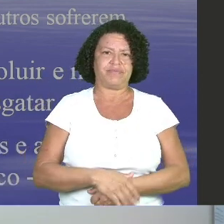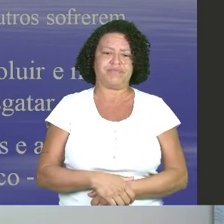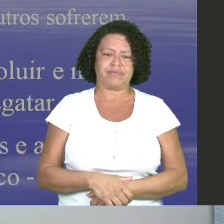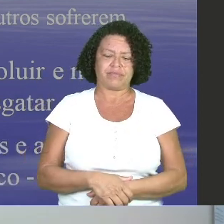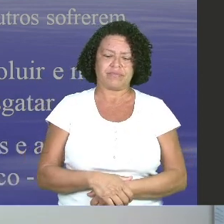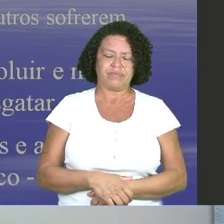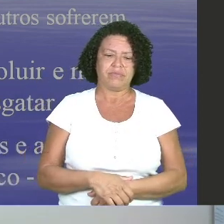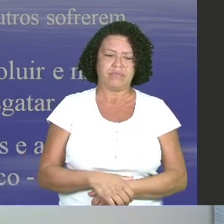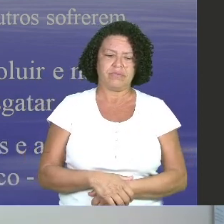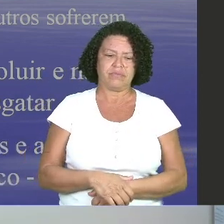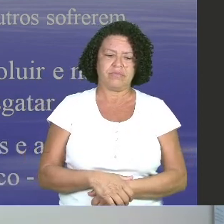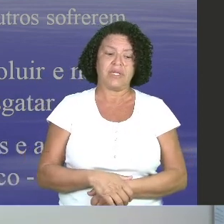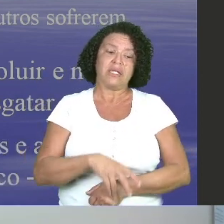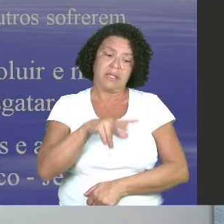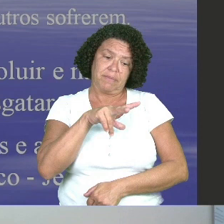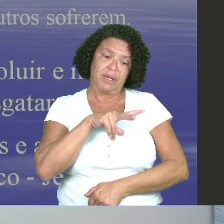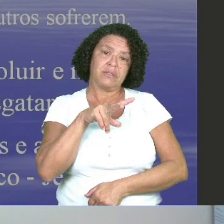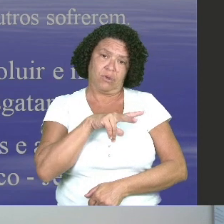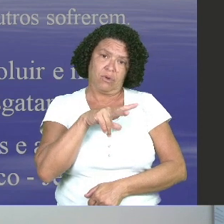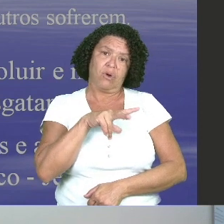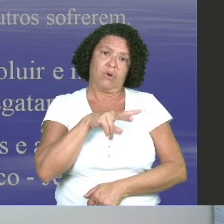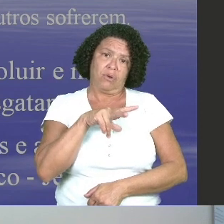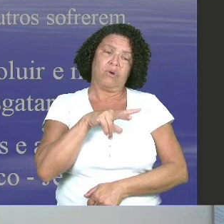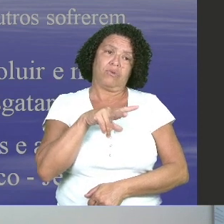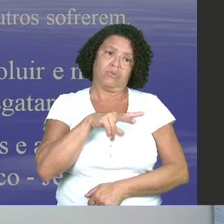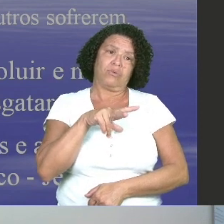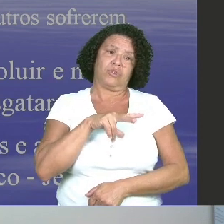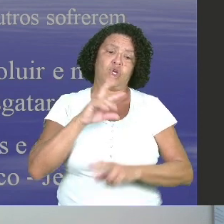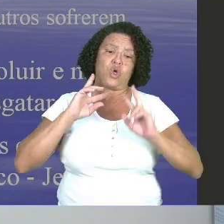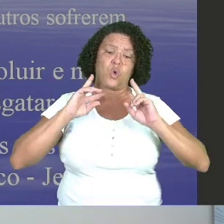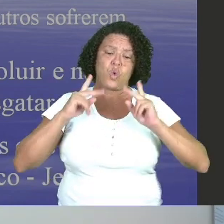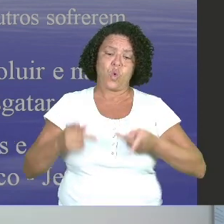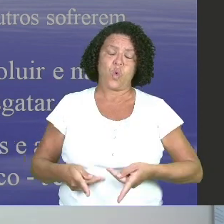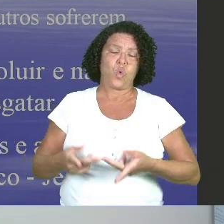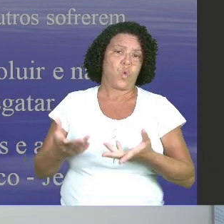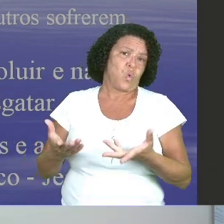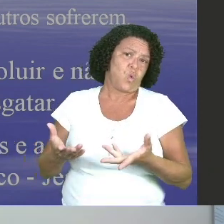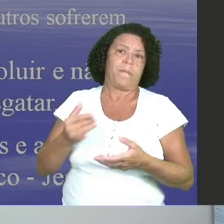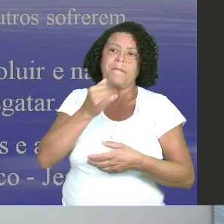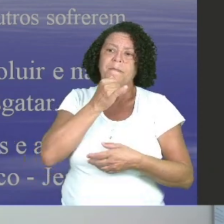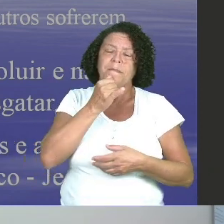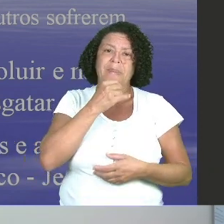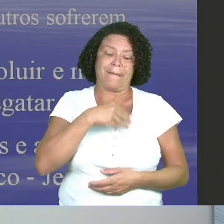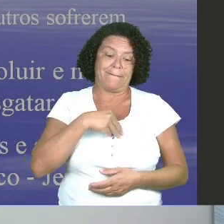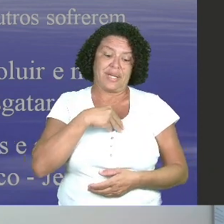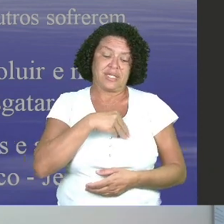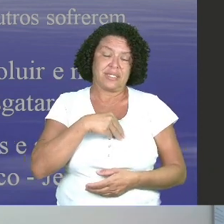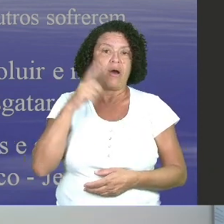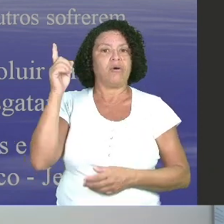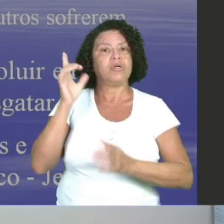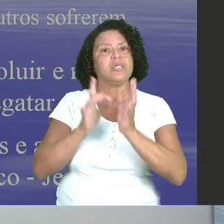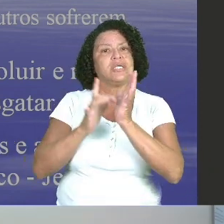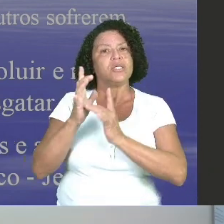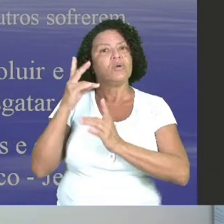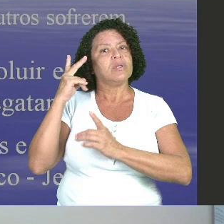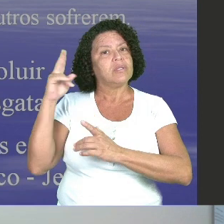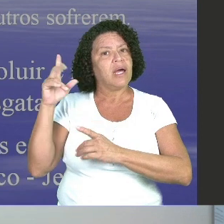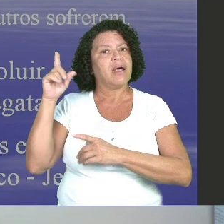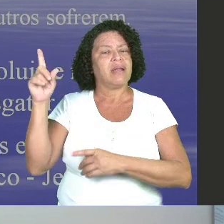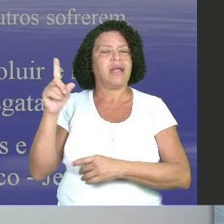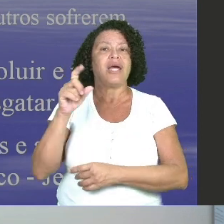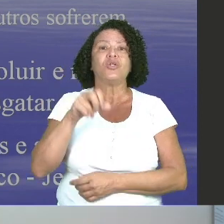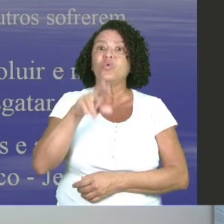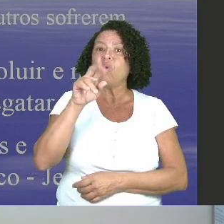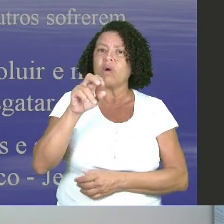Há as particularidades e os cunhos humanísticos, como é o caso da missão de Jesus Cristo. Ele nunca